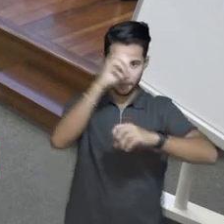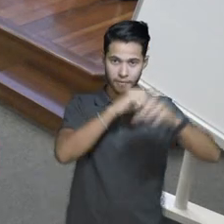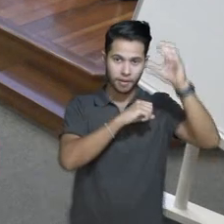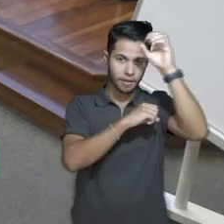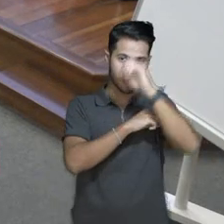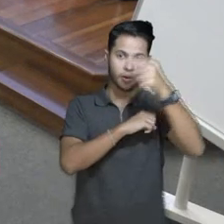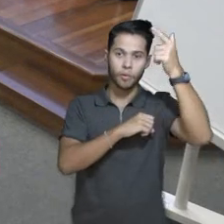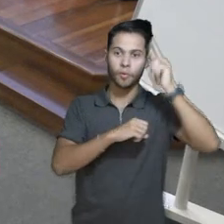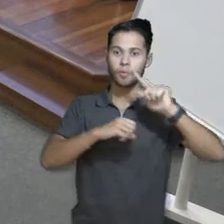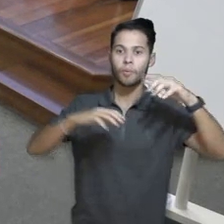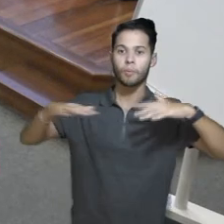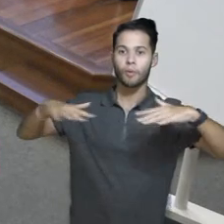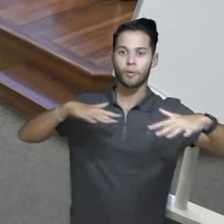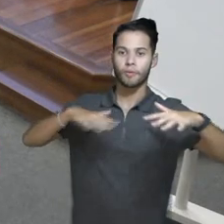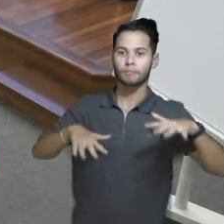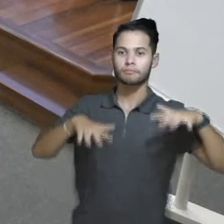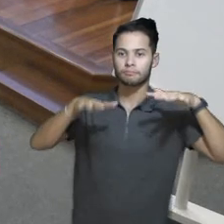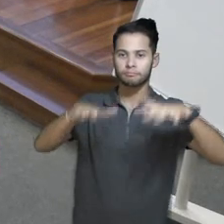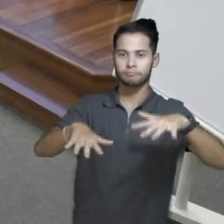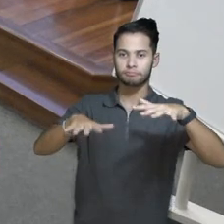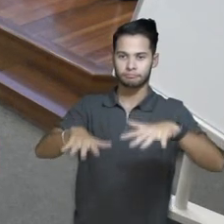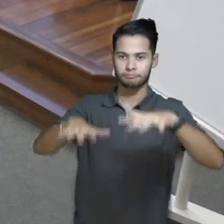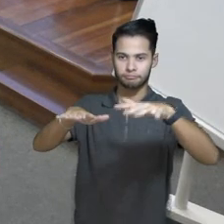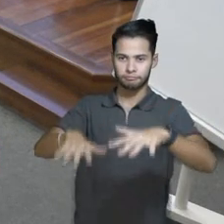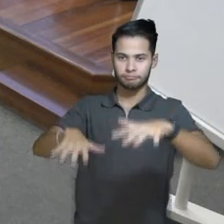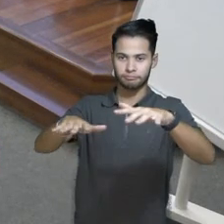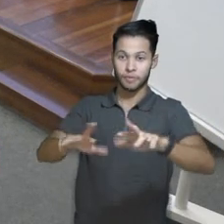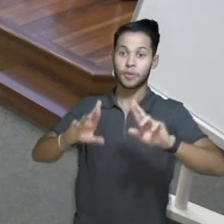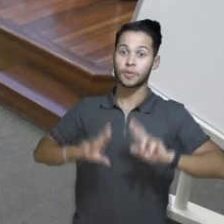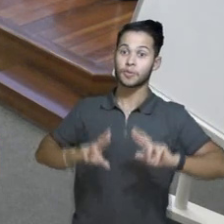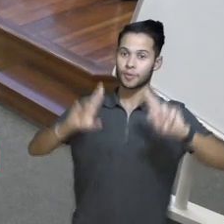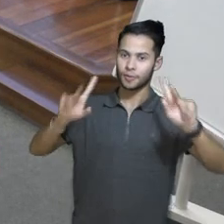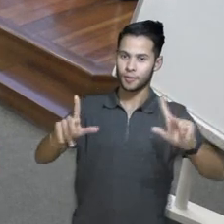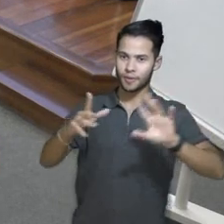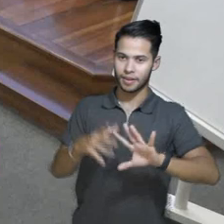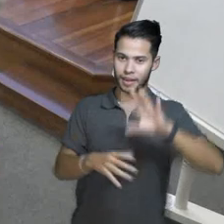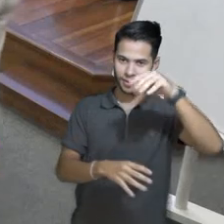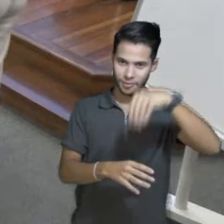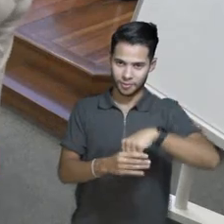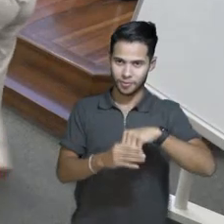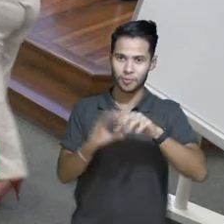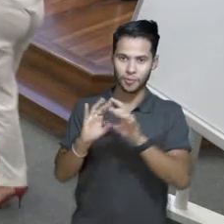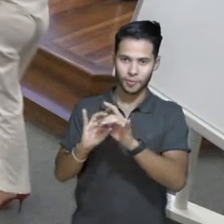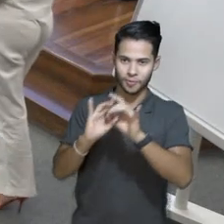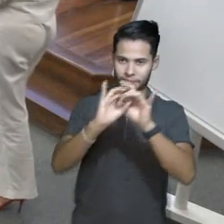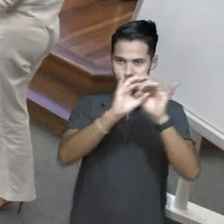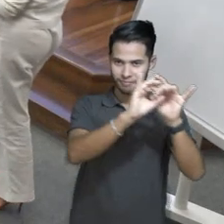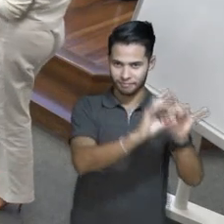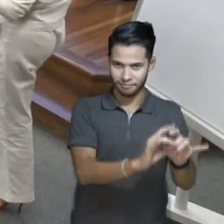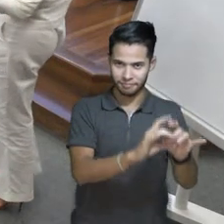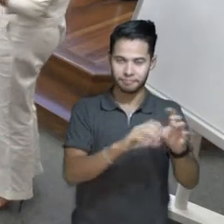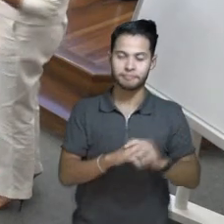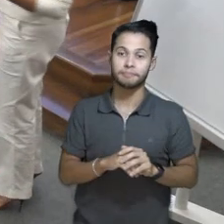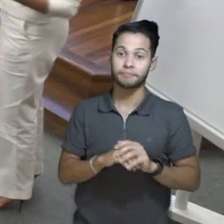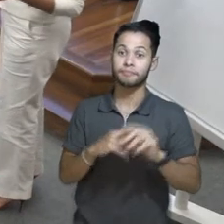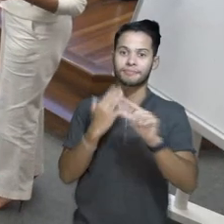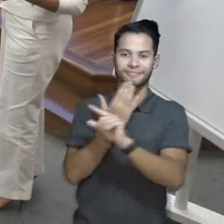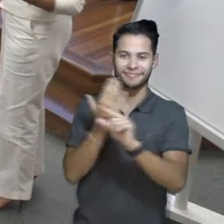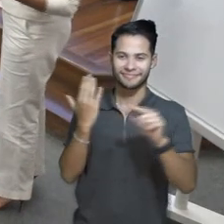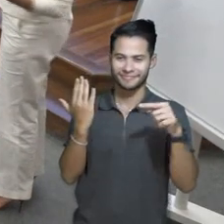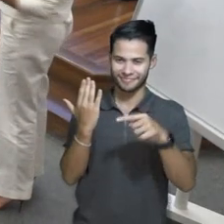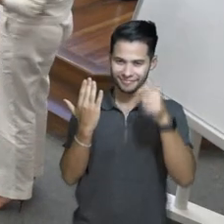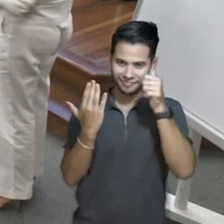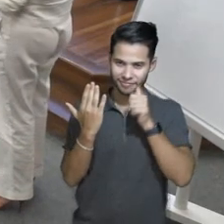um movimento uma outra ação uma outra diferença dentro desse contexto E aí ela fala do empoderamento então